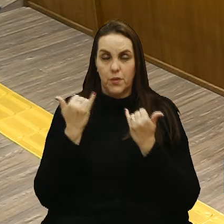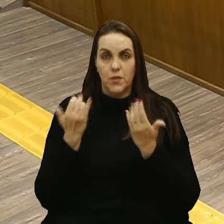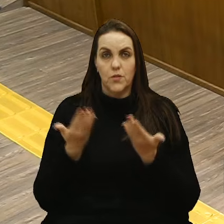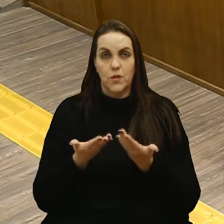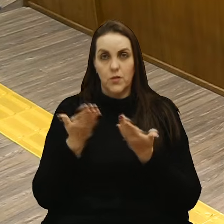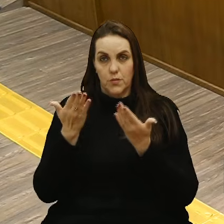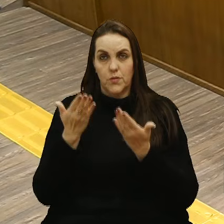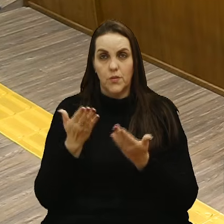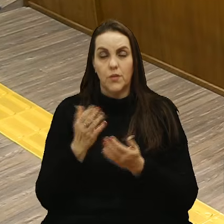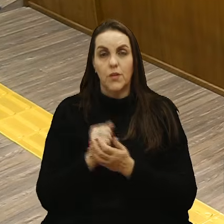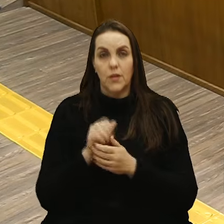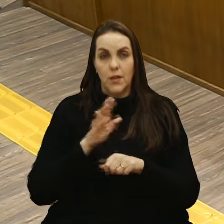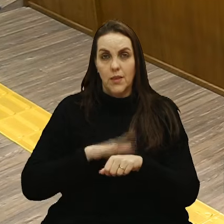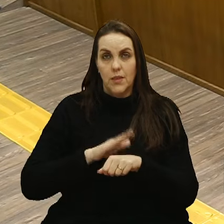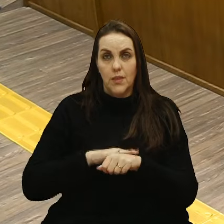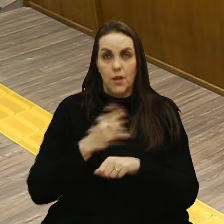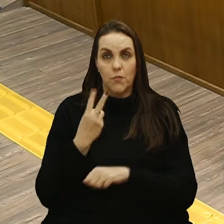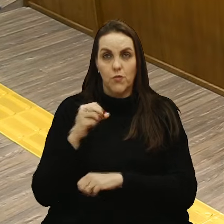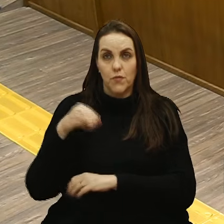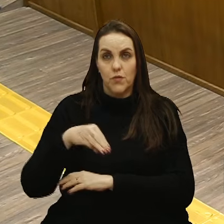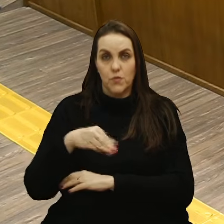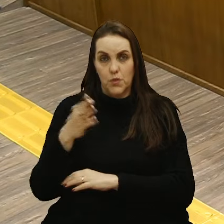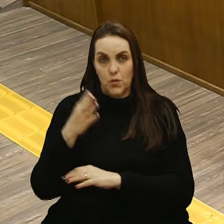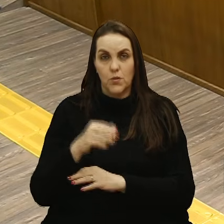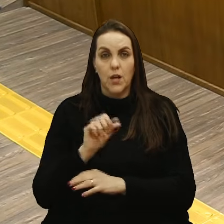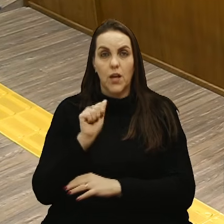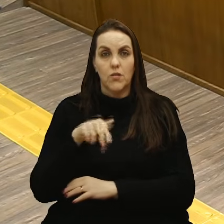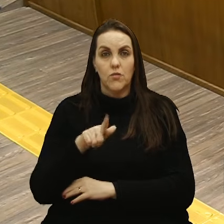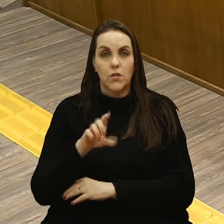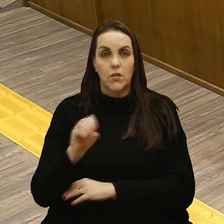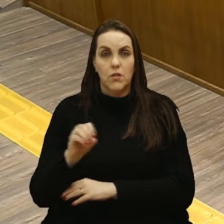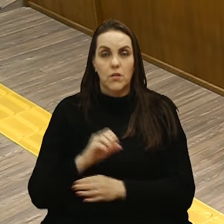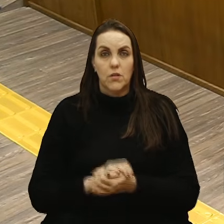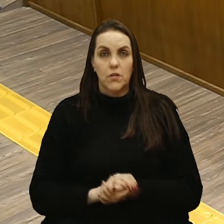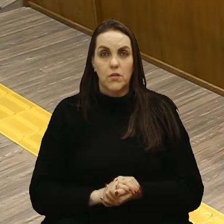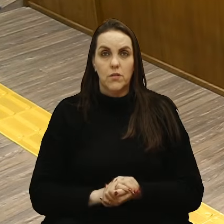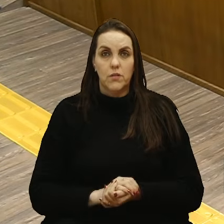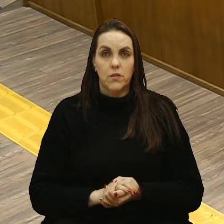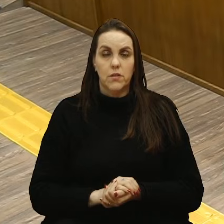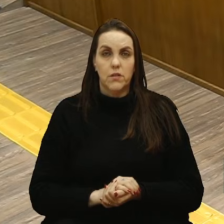ainda está dentro do seu tempo de 20 minutos. Ângelo, por gentileza.